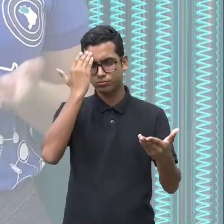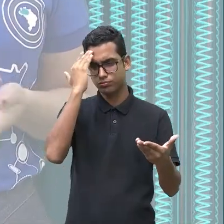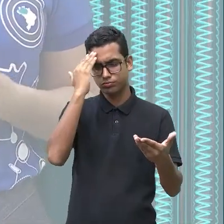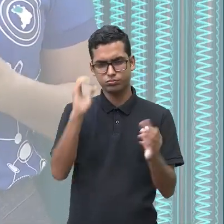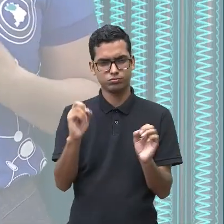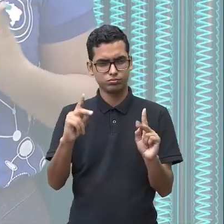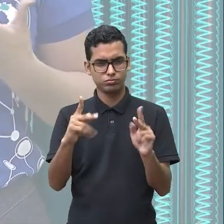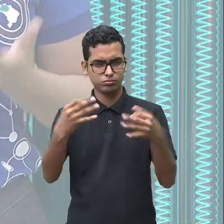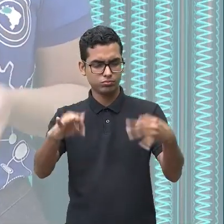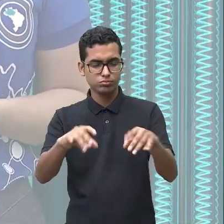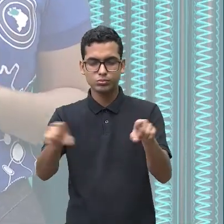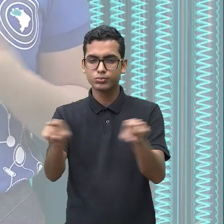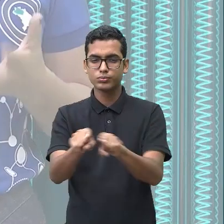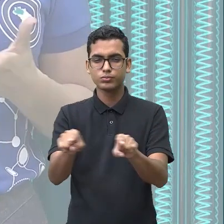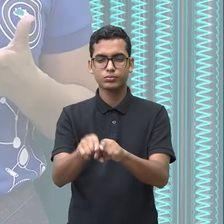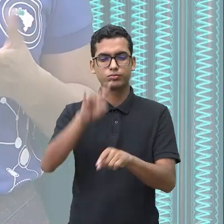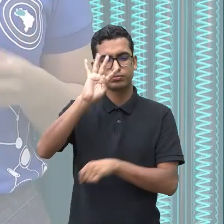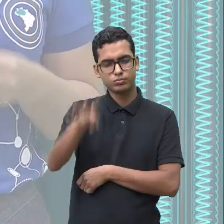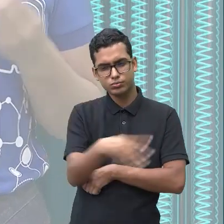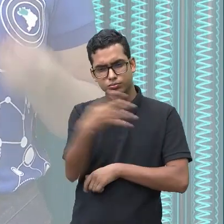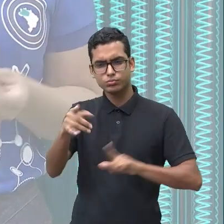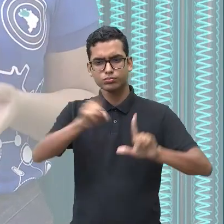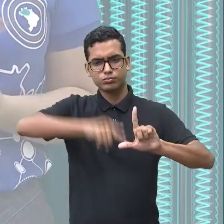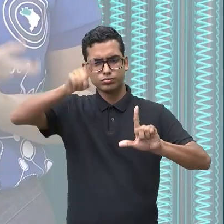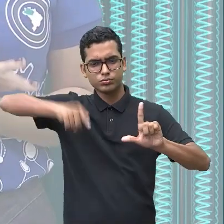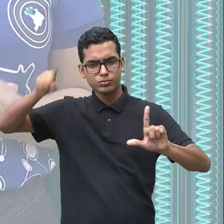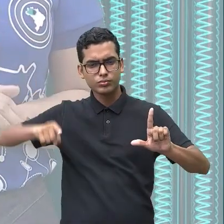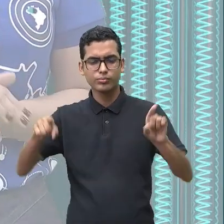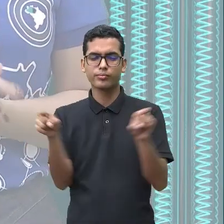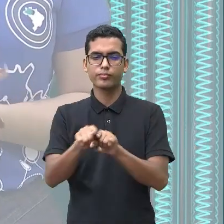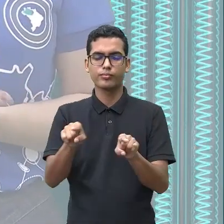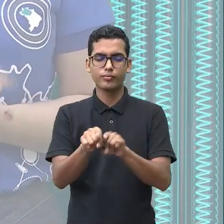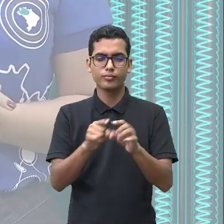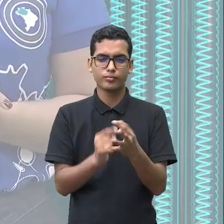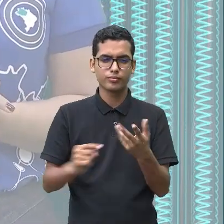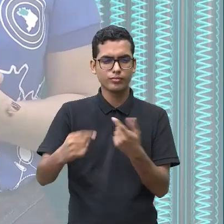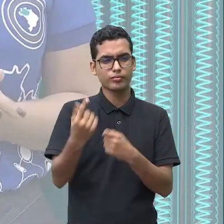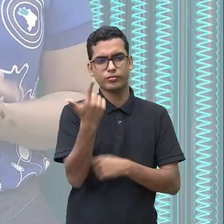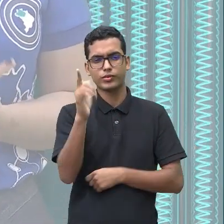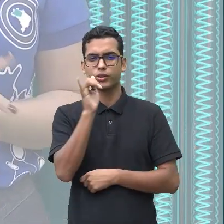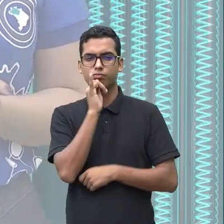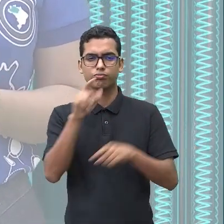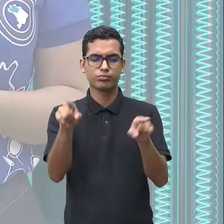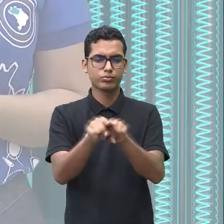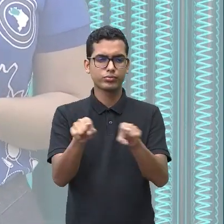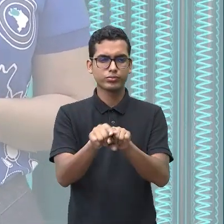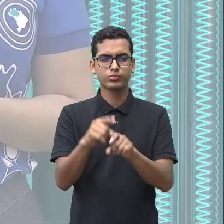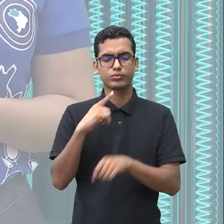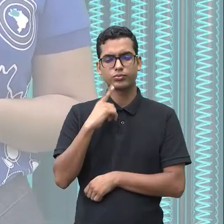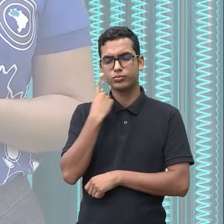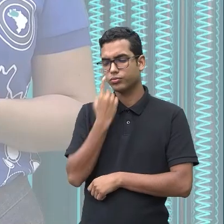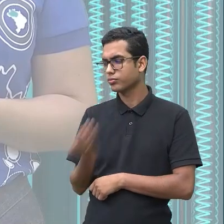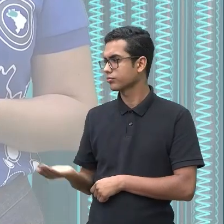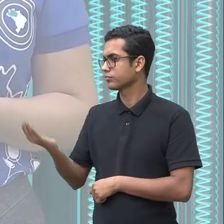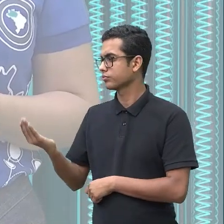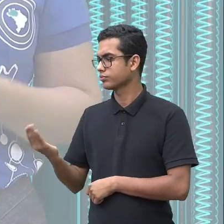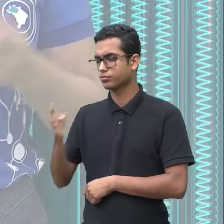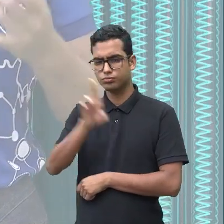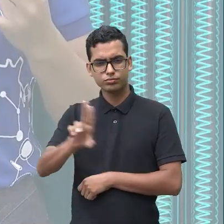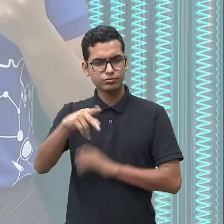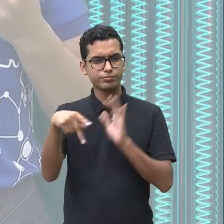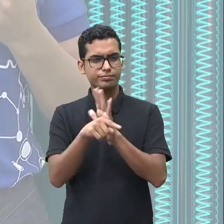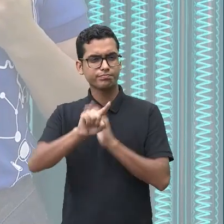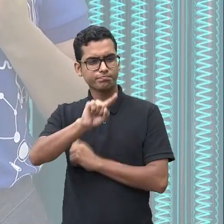da tabela, do gráfico, eu tenho outros exemplos de marcas tipográficas. Vejam. Marcas de